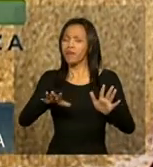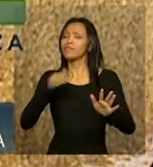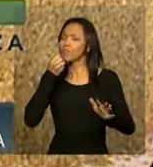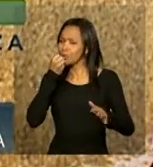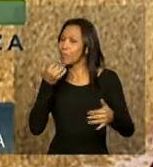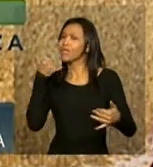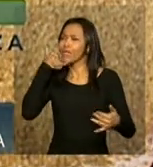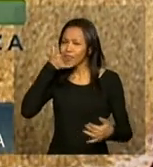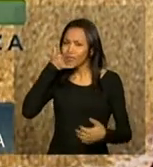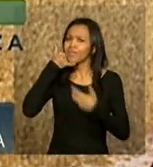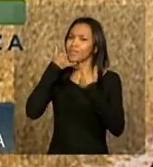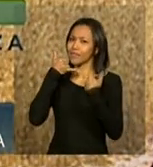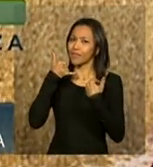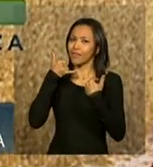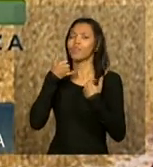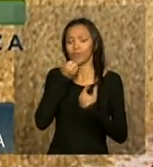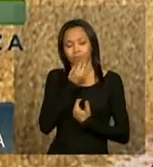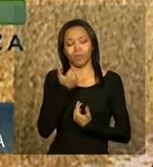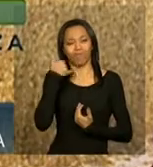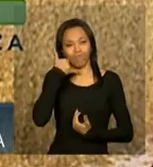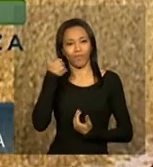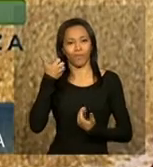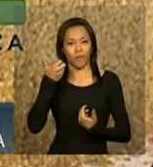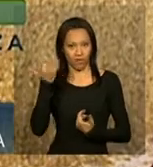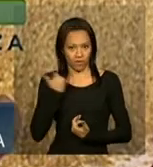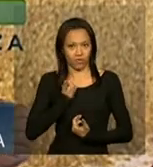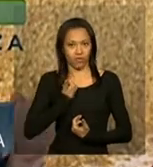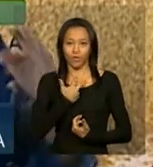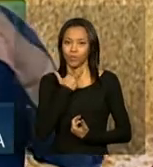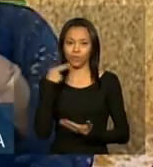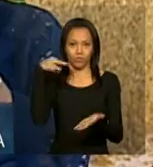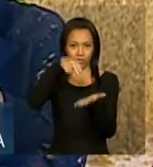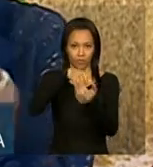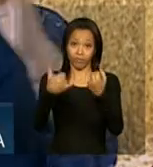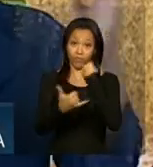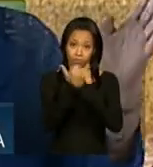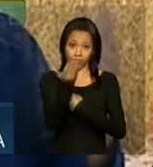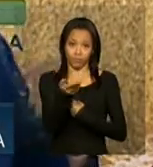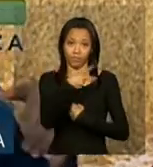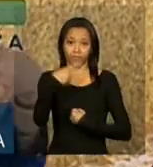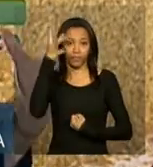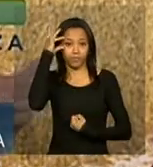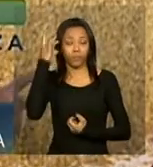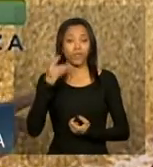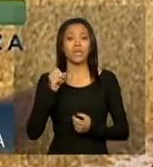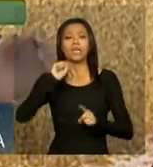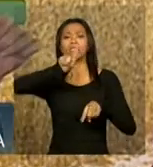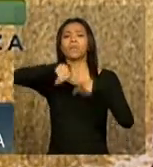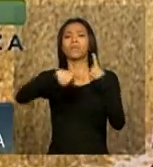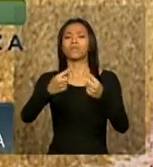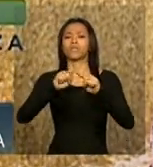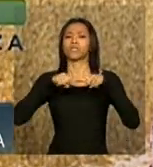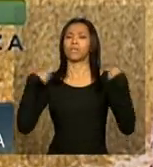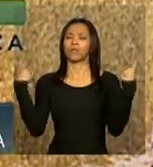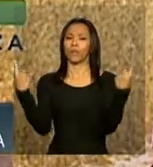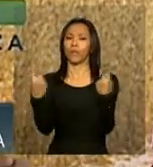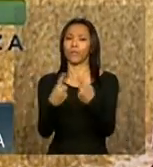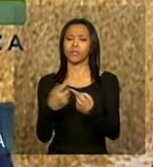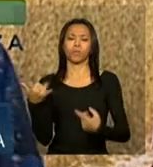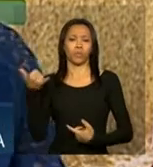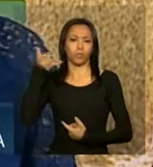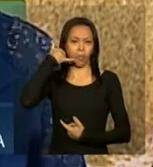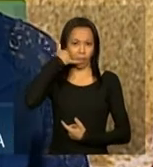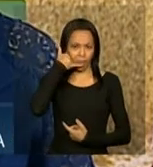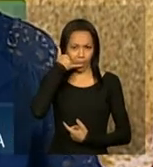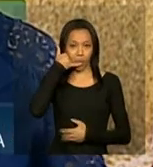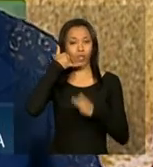telefone você fala, né? Falei, falo. E aí ele, na hora da cerimônia, me botou no telefone e